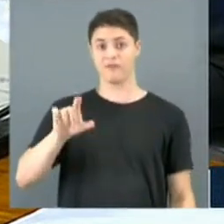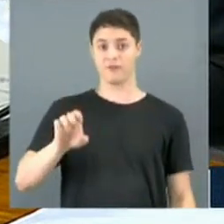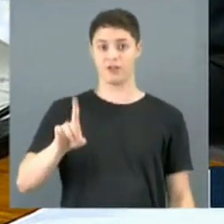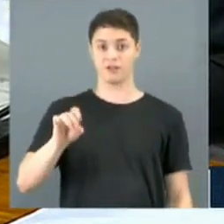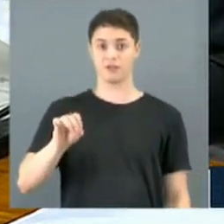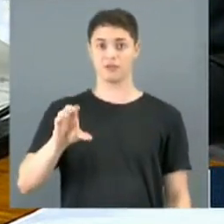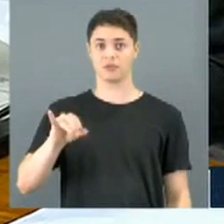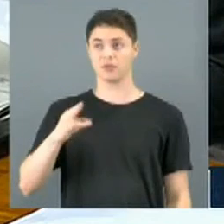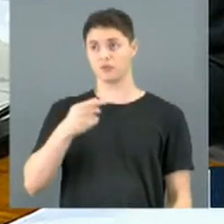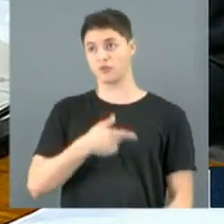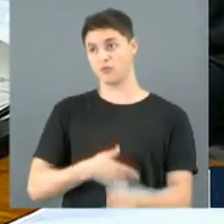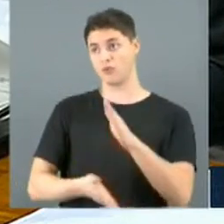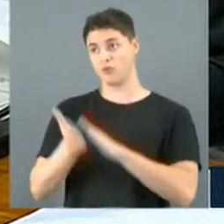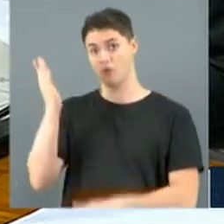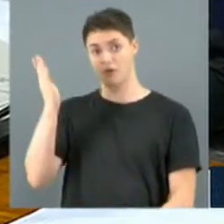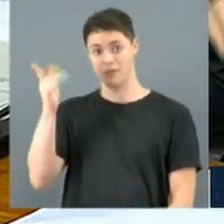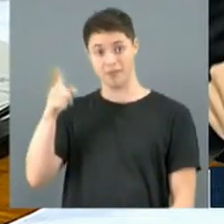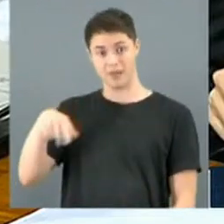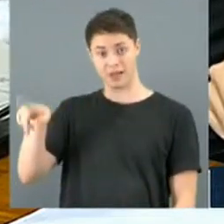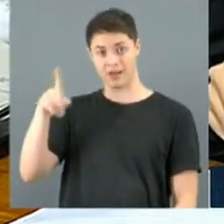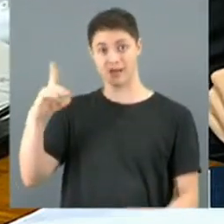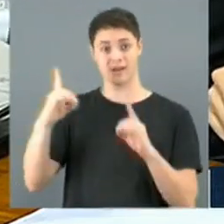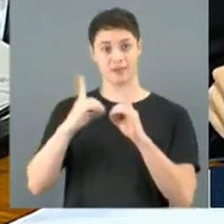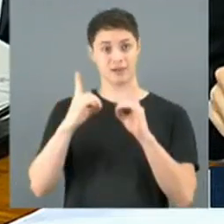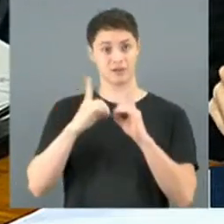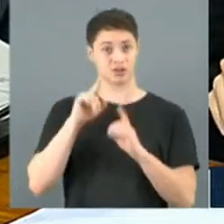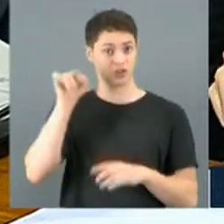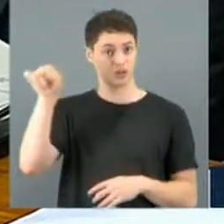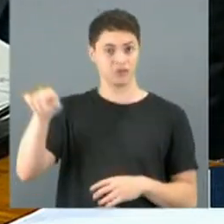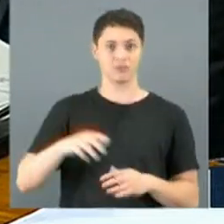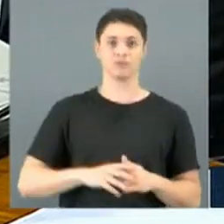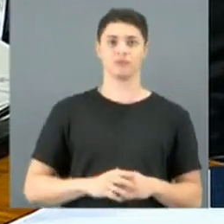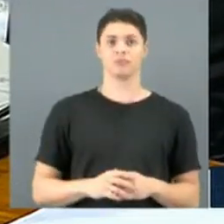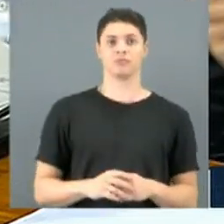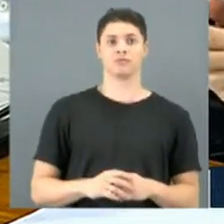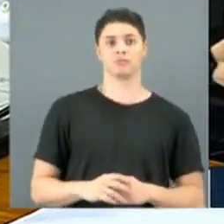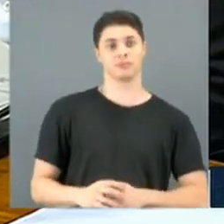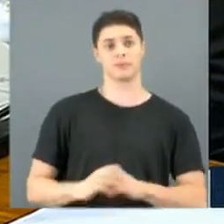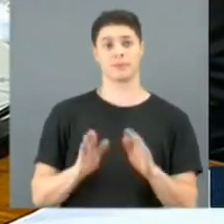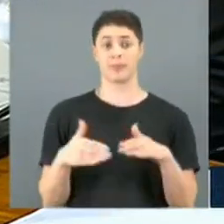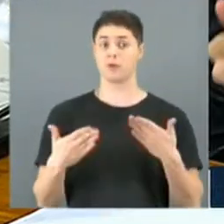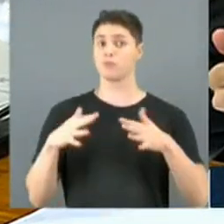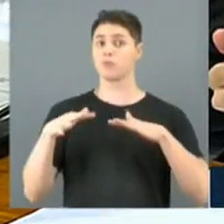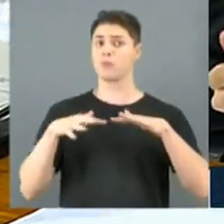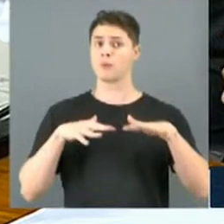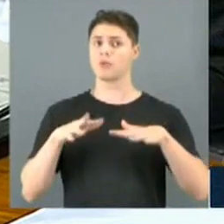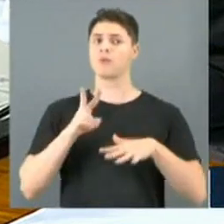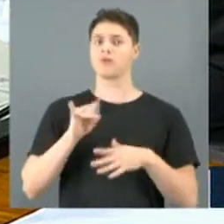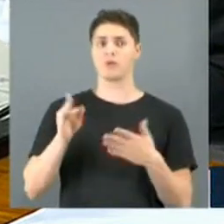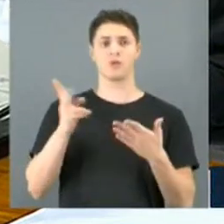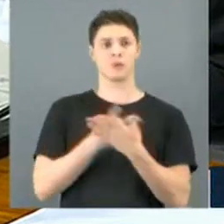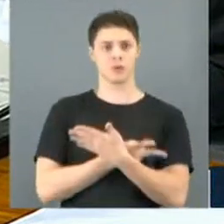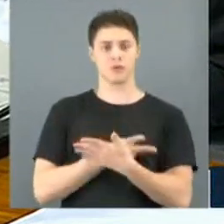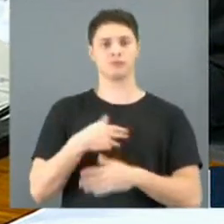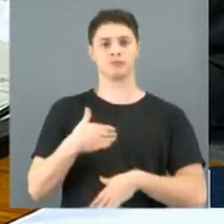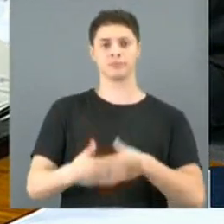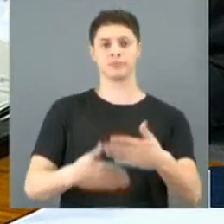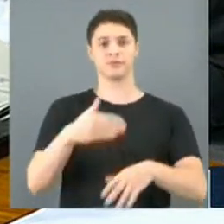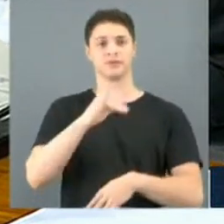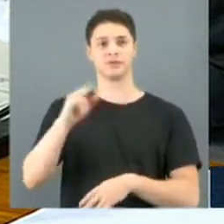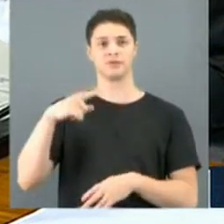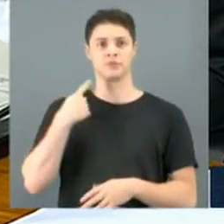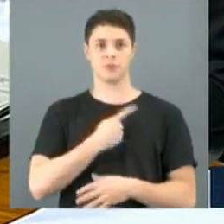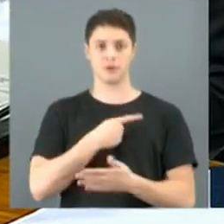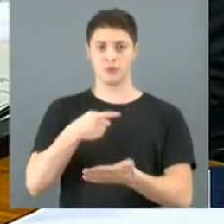as malas, foram para lá, atendem de lá empresas brasileiras. E esse movimento vai acontecer cada vez mais se nós impusermos de